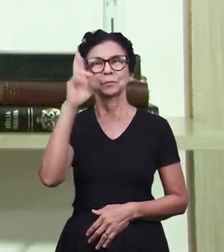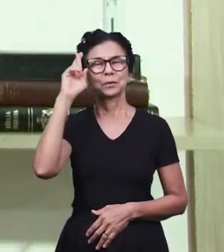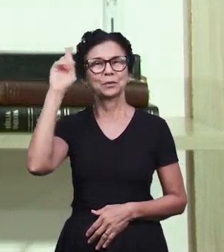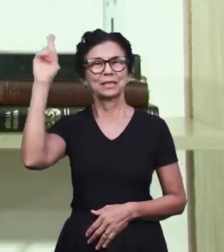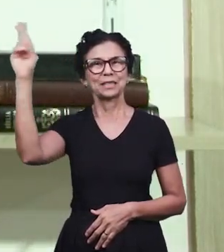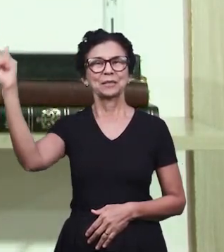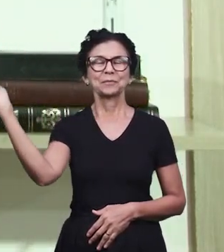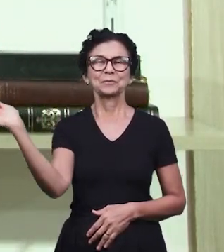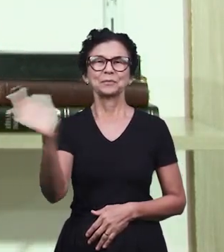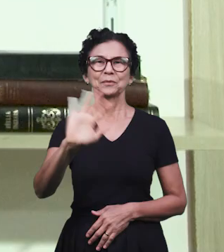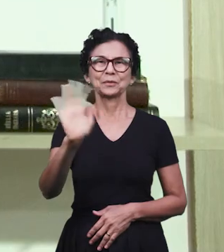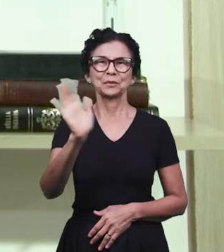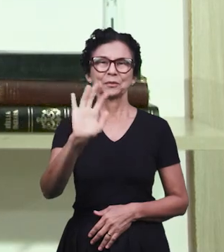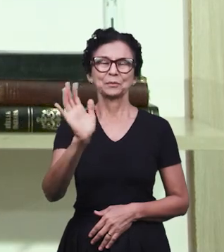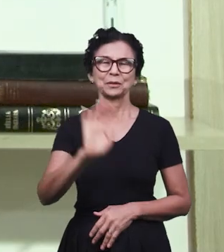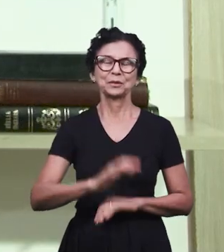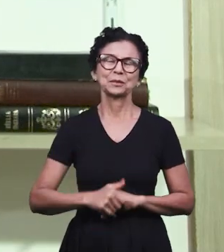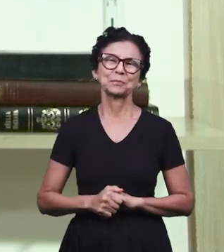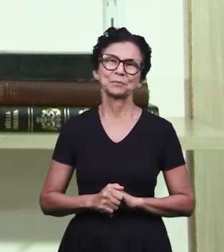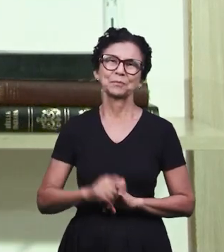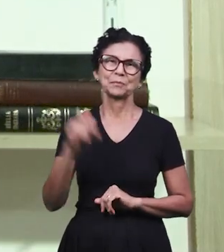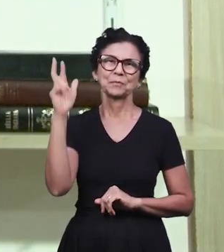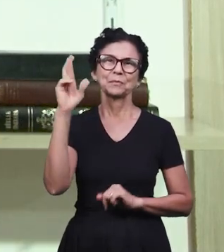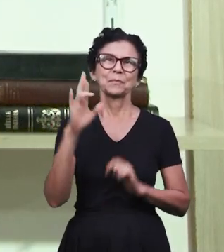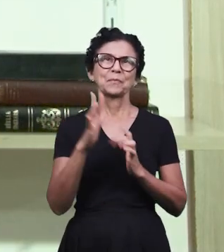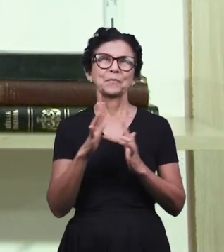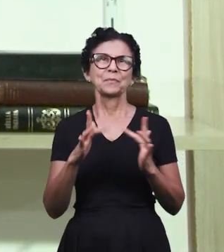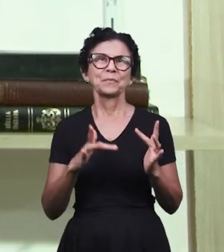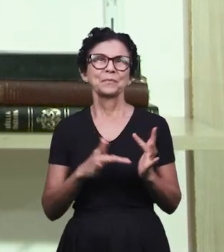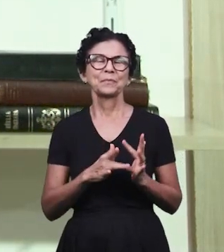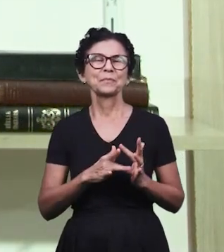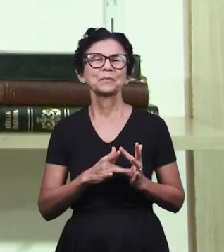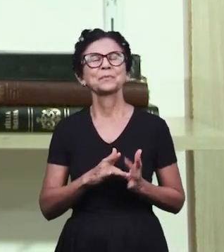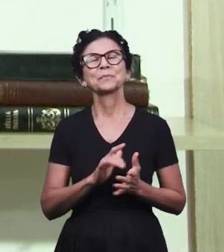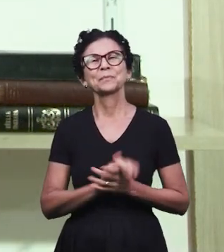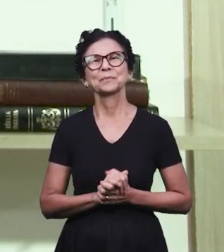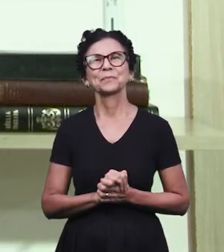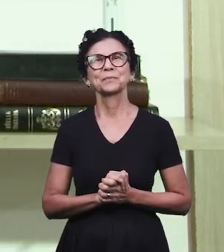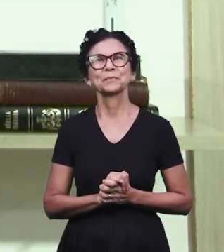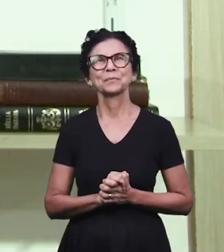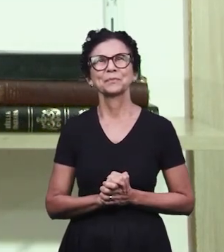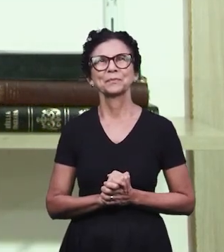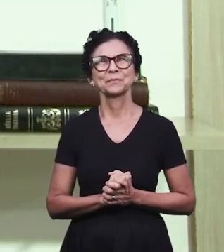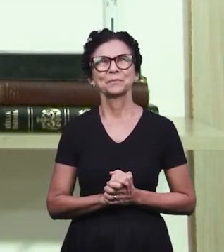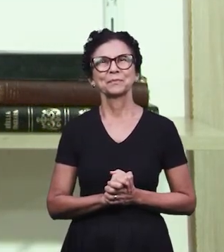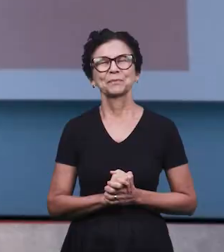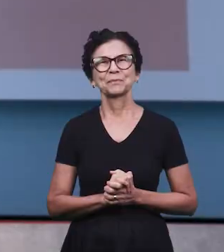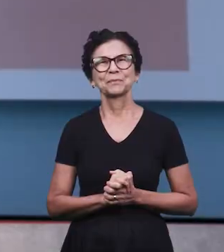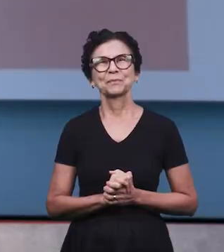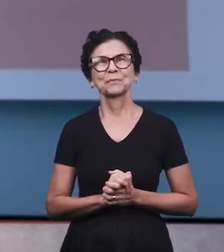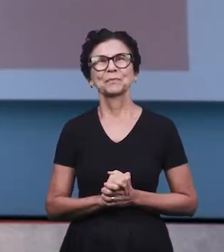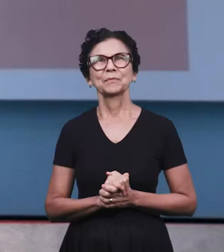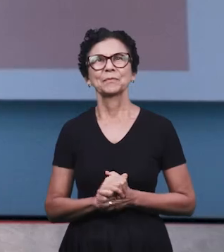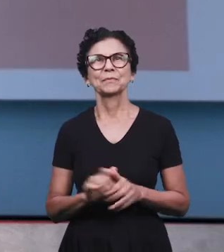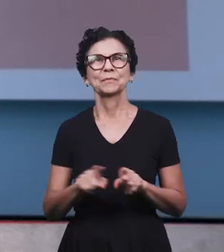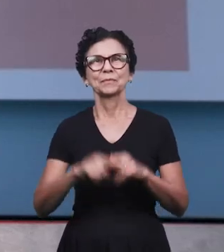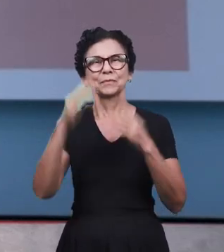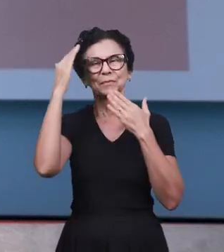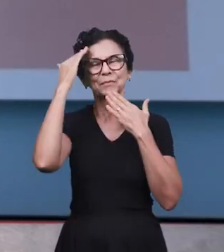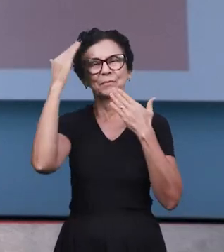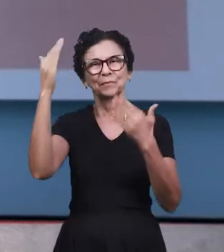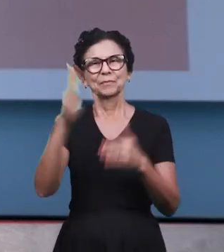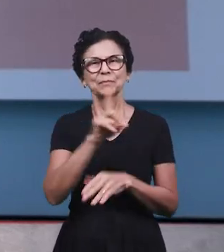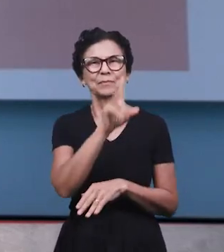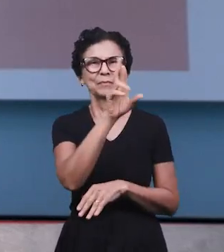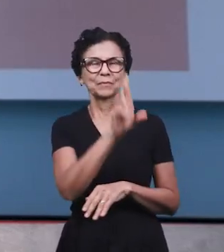Nós nos despedimos aqui com os irmãos, a paz do Senhor Leonice, a paz do Senhor a todos os irmãos. Queremos agradecer a